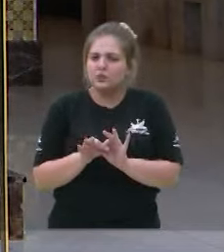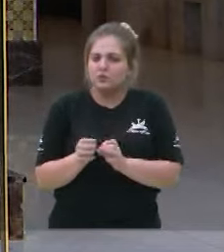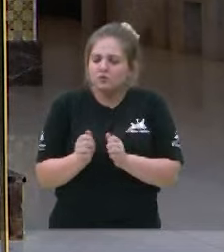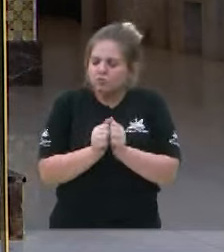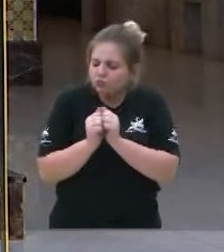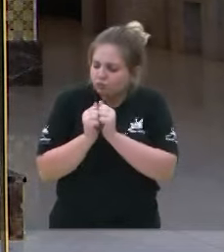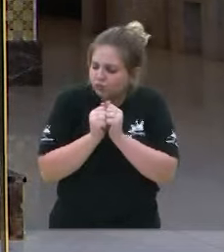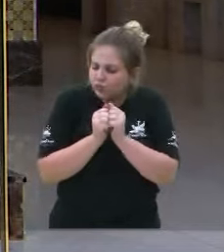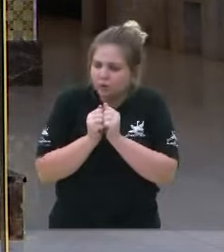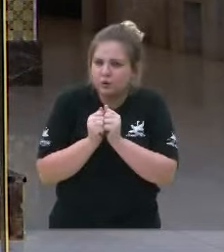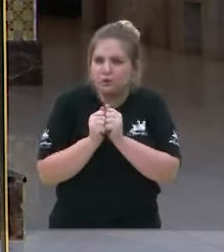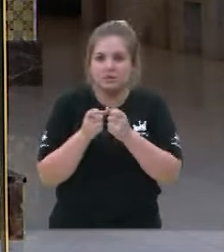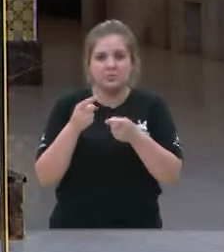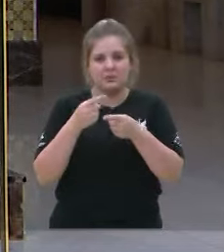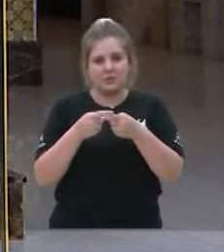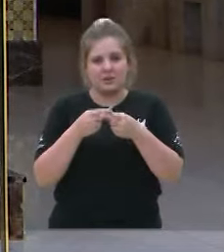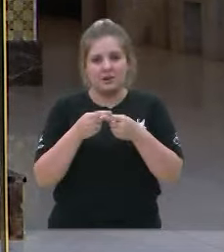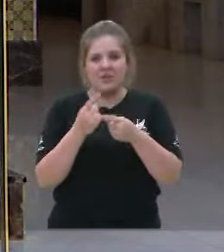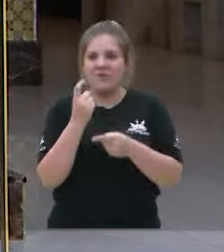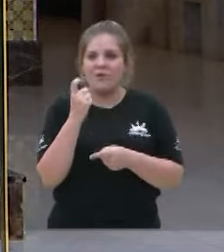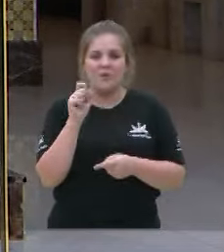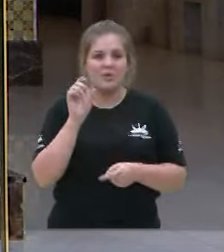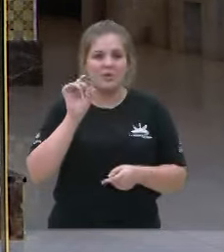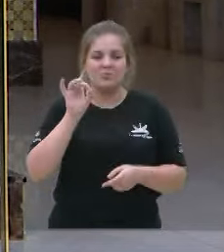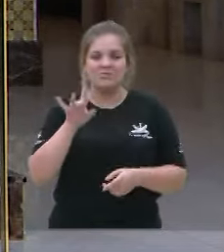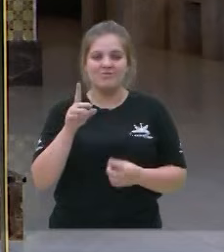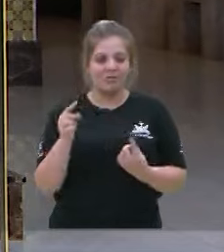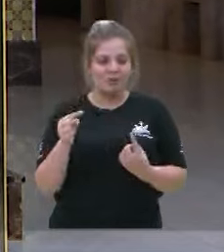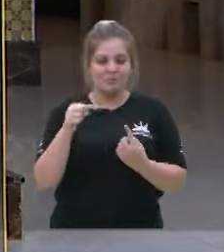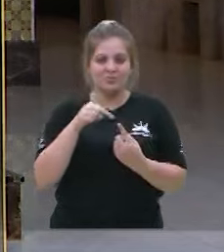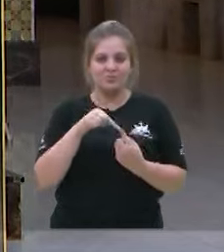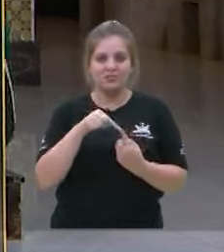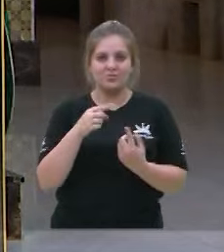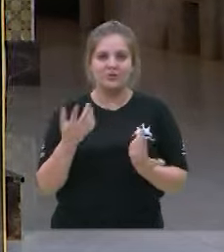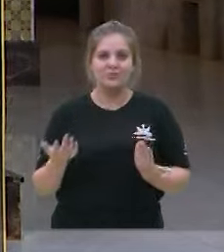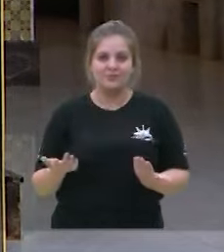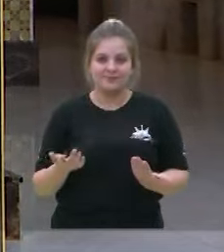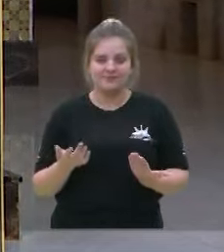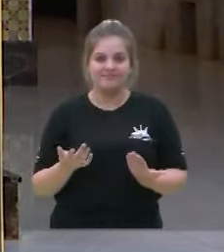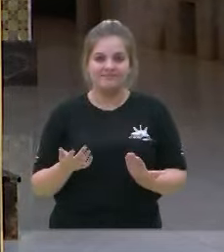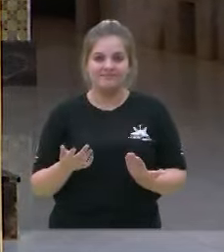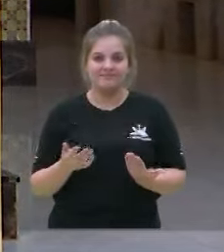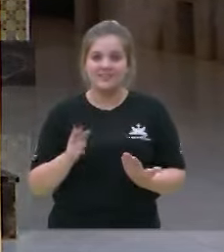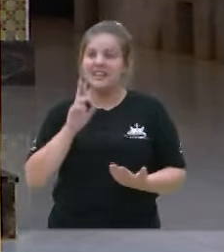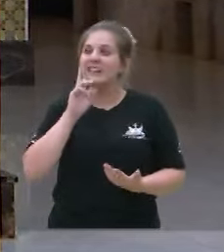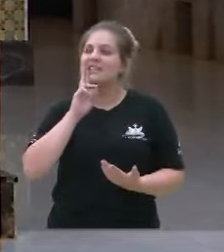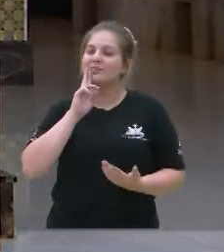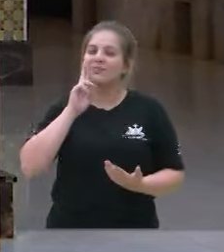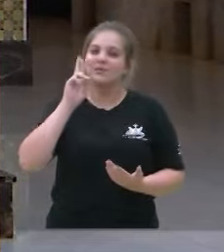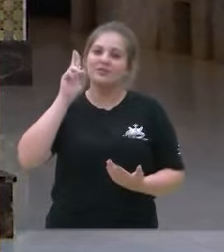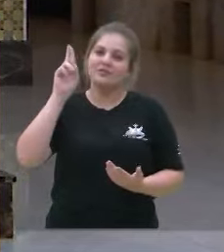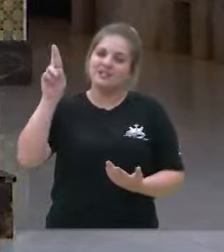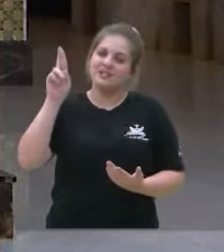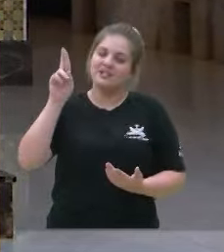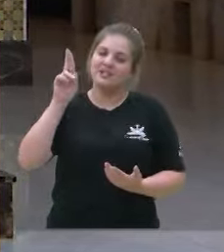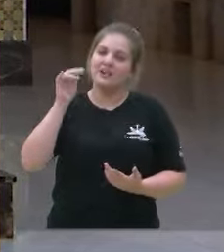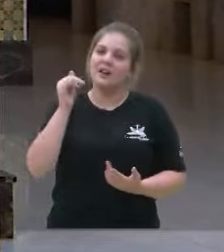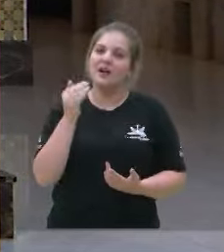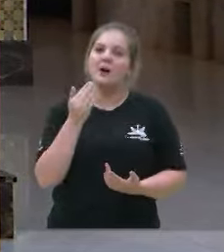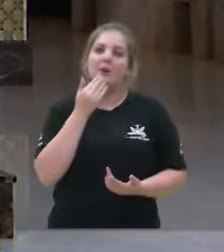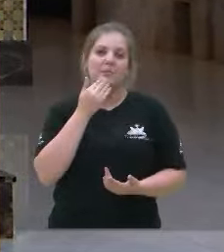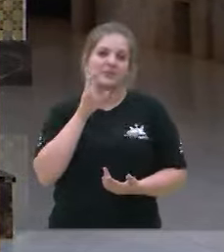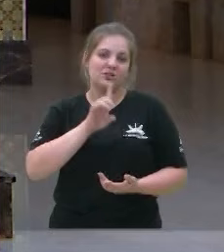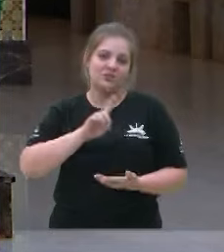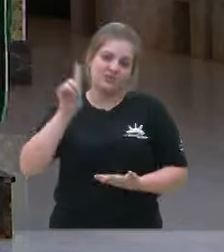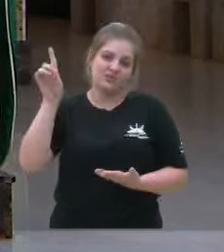uniram para um único só objetivo responder aos pedidos